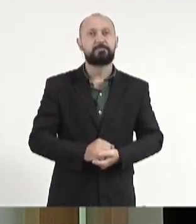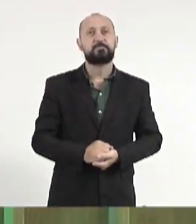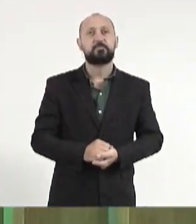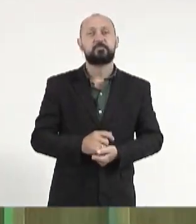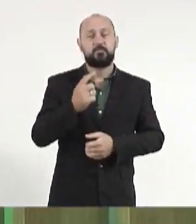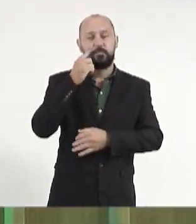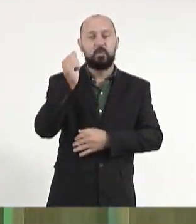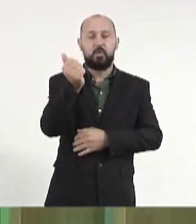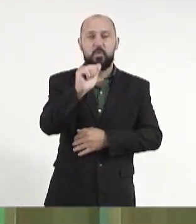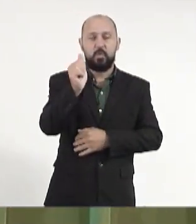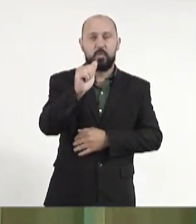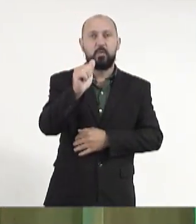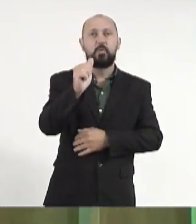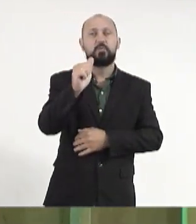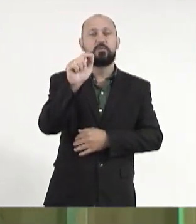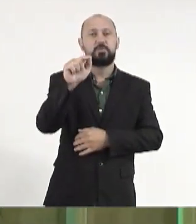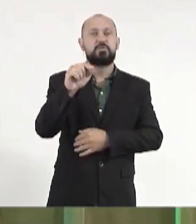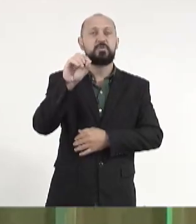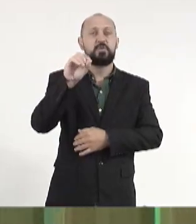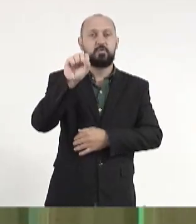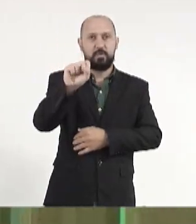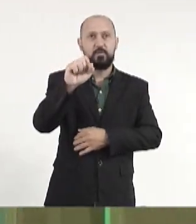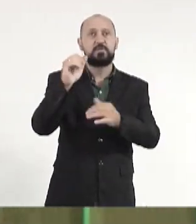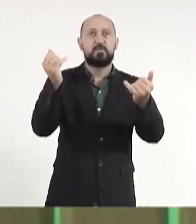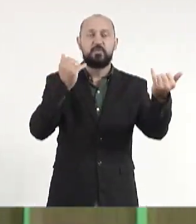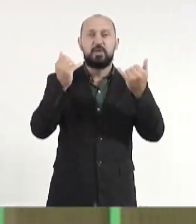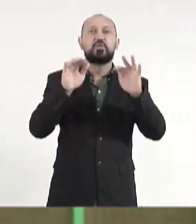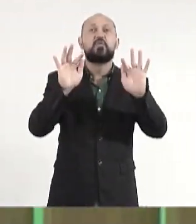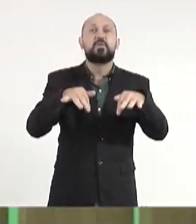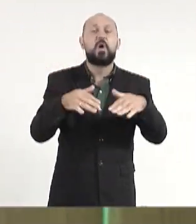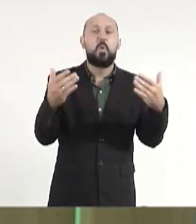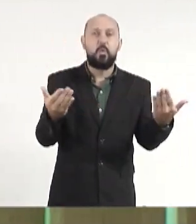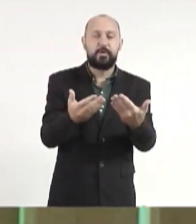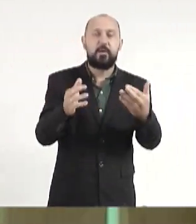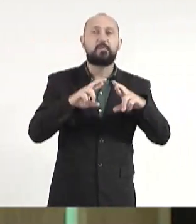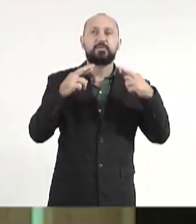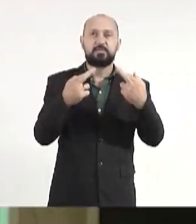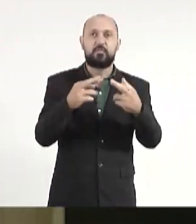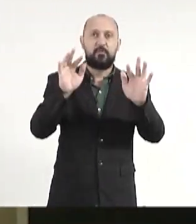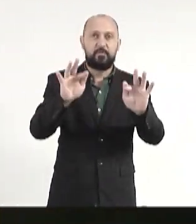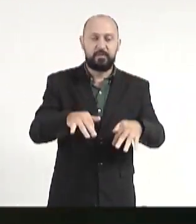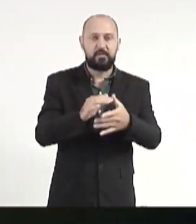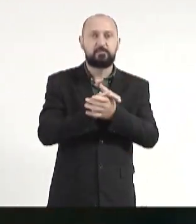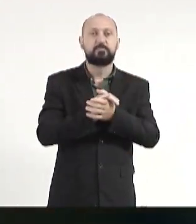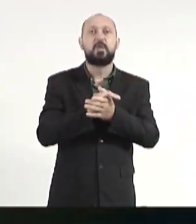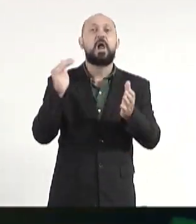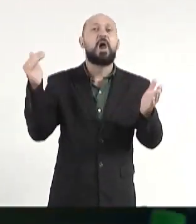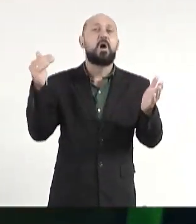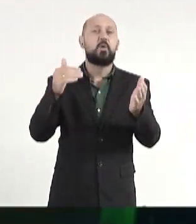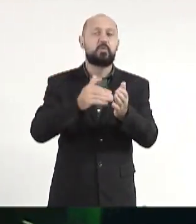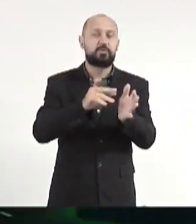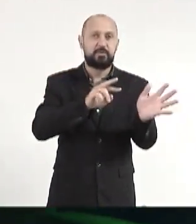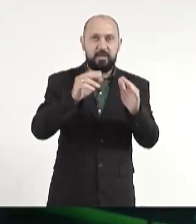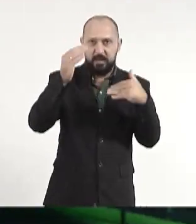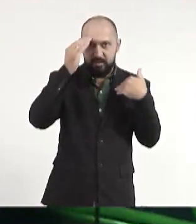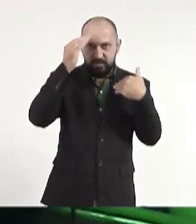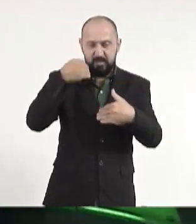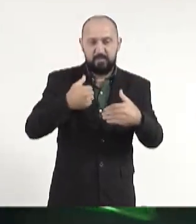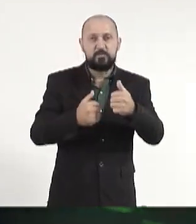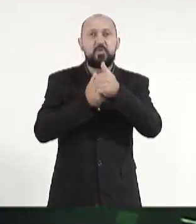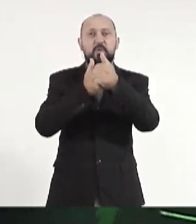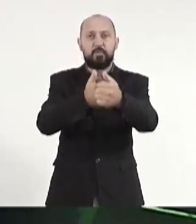Bom, o deputado Renato Câmara também lembrou que há uma lei federal que obriga proprietários de propriedades rurais